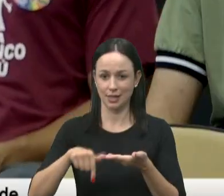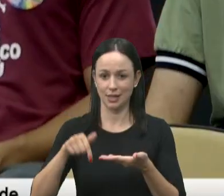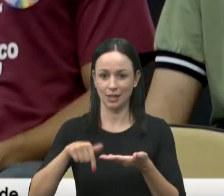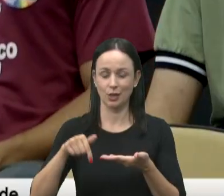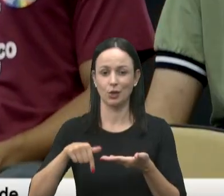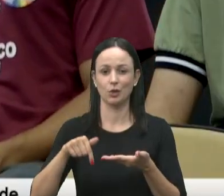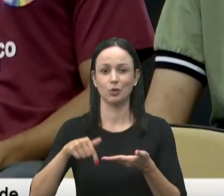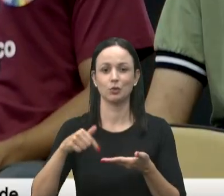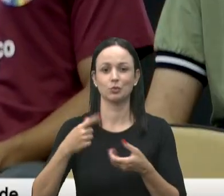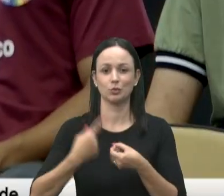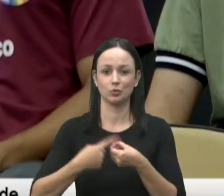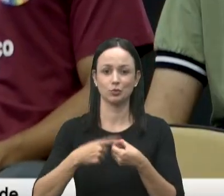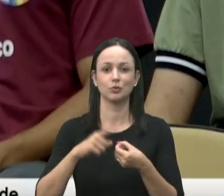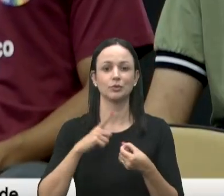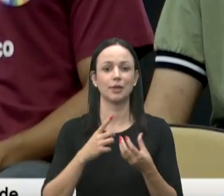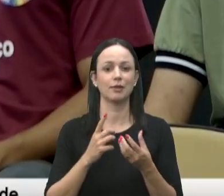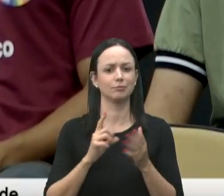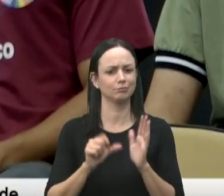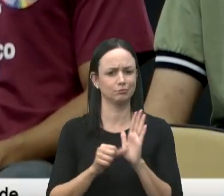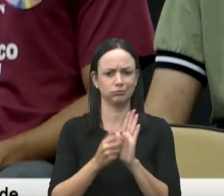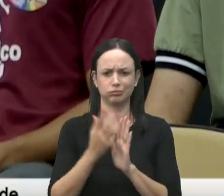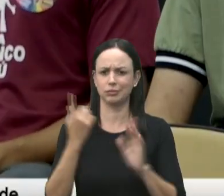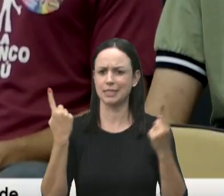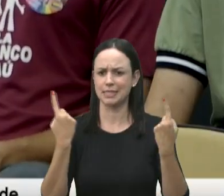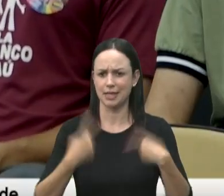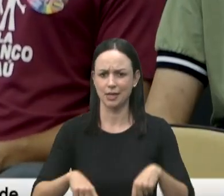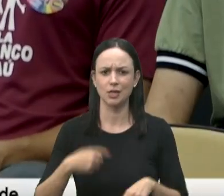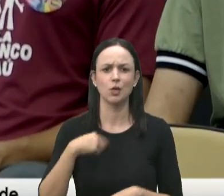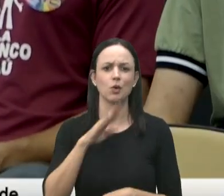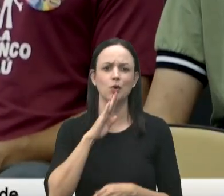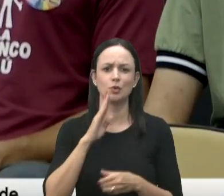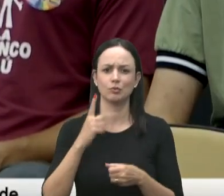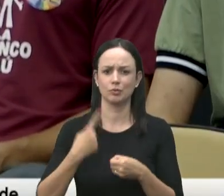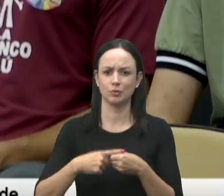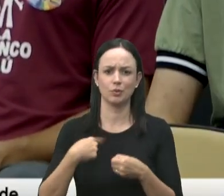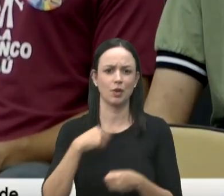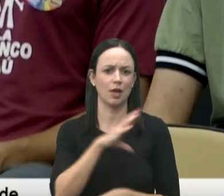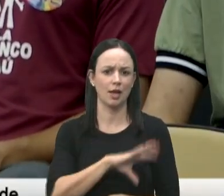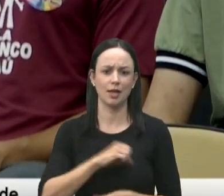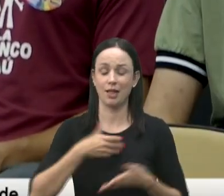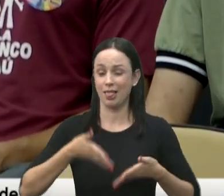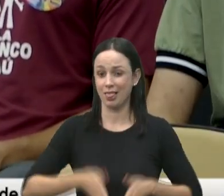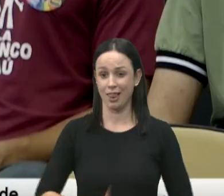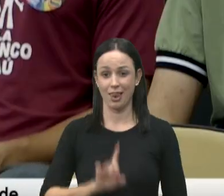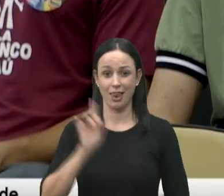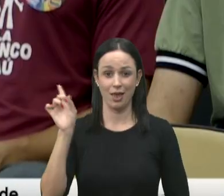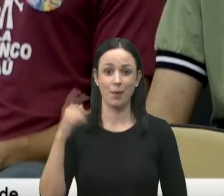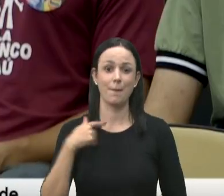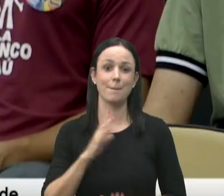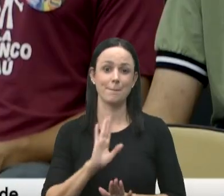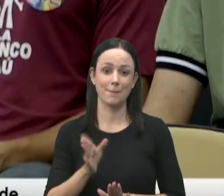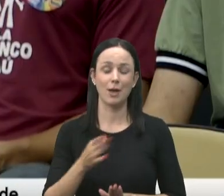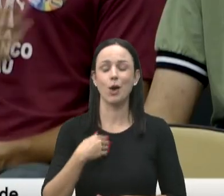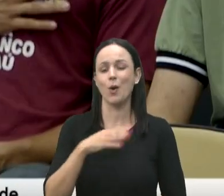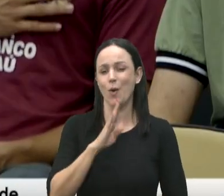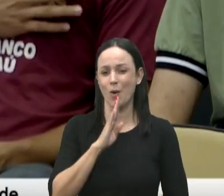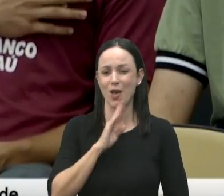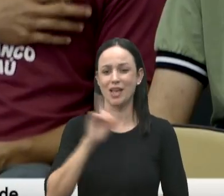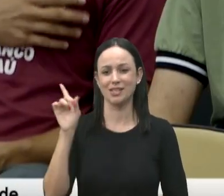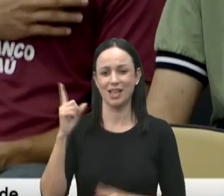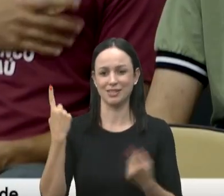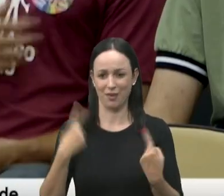nós teremos vários desafios lá, já conheço a minha cidade, a cidade que eu amo, nasci lá, mas já conheço os desafios que a gente vai